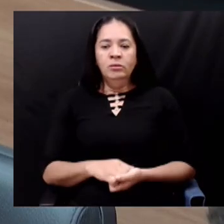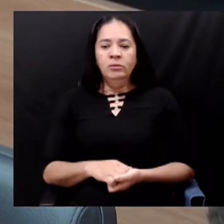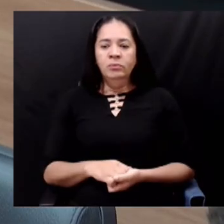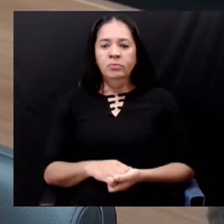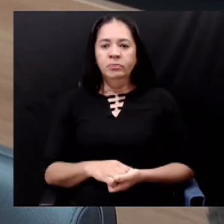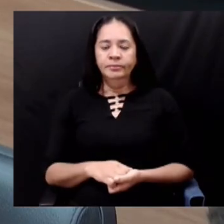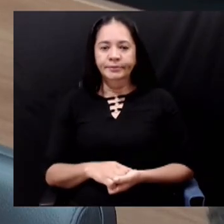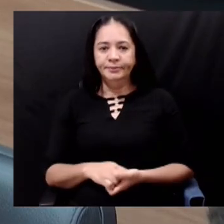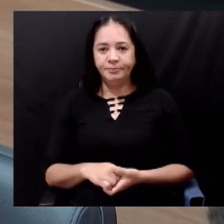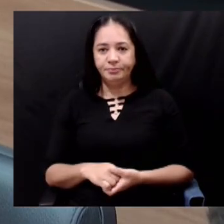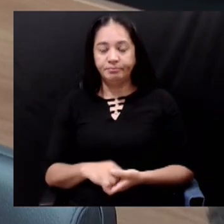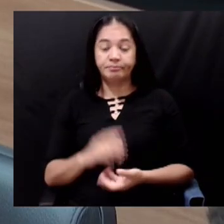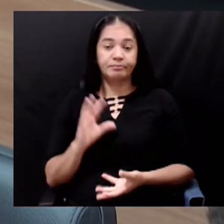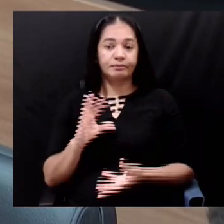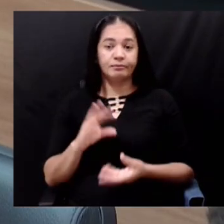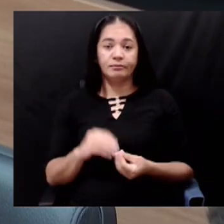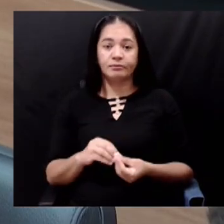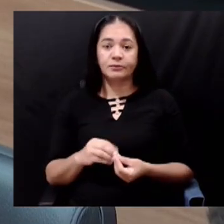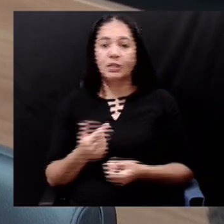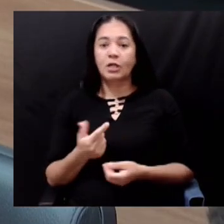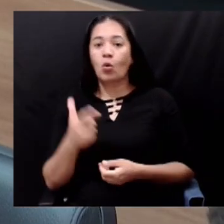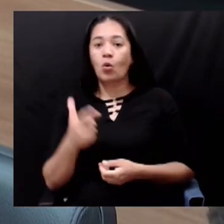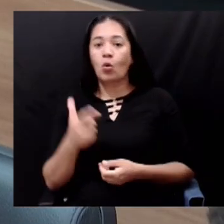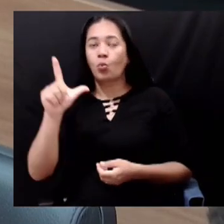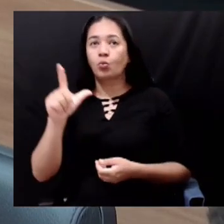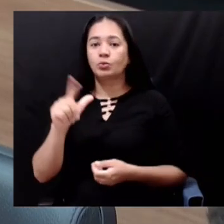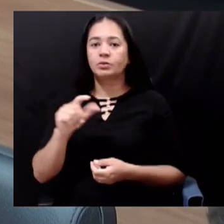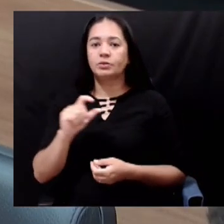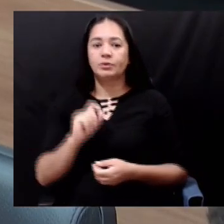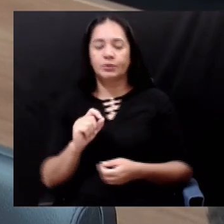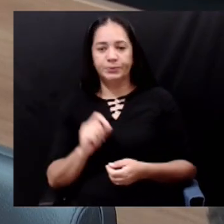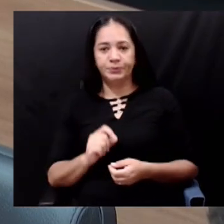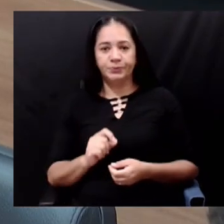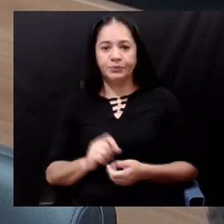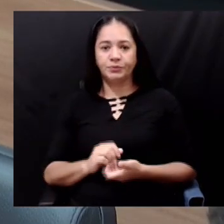Enfim. E uma outra questão.